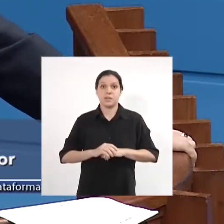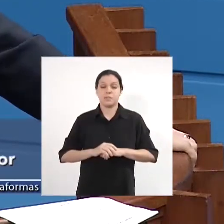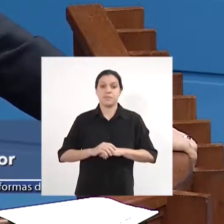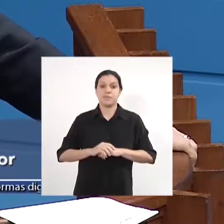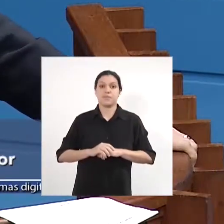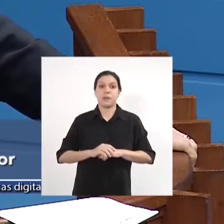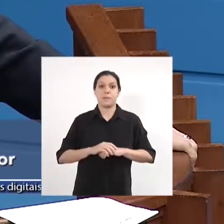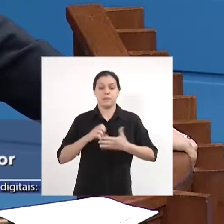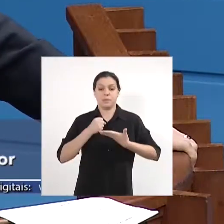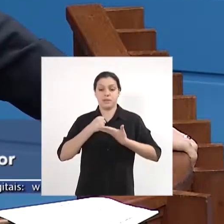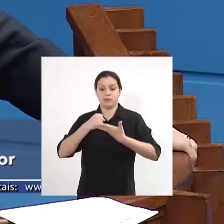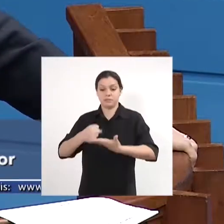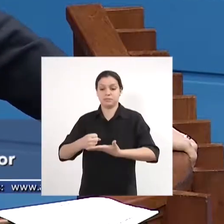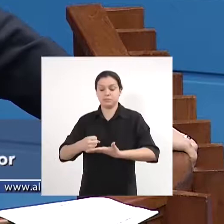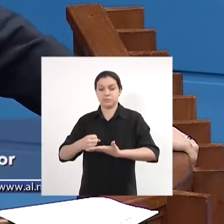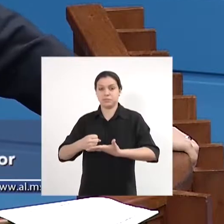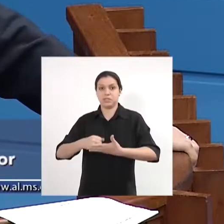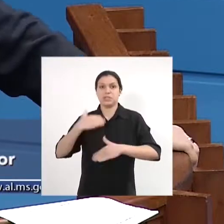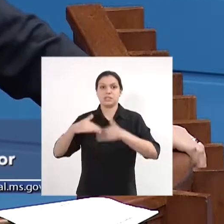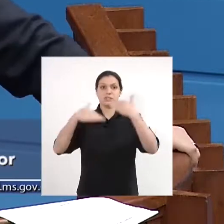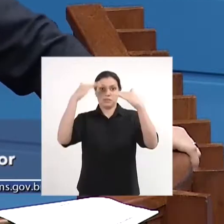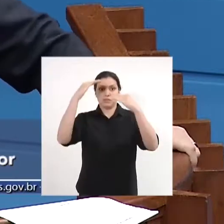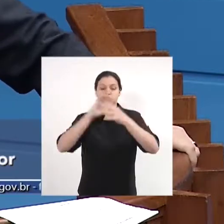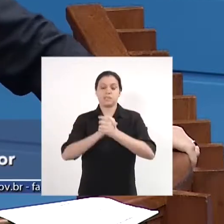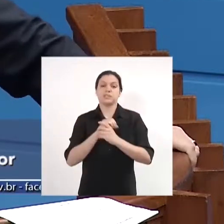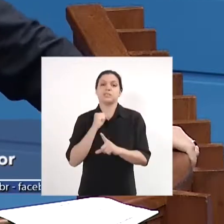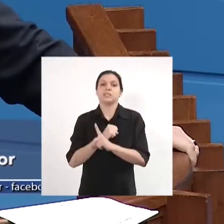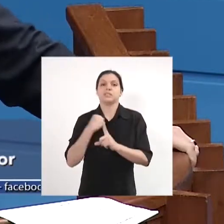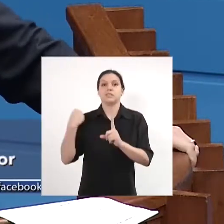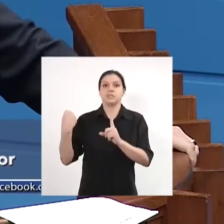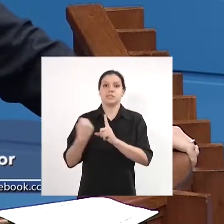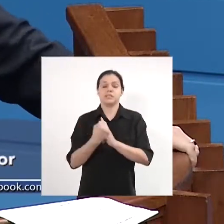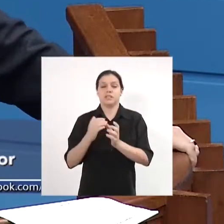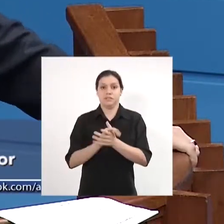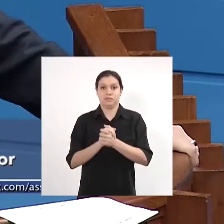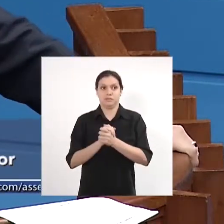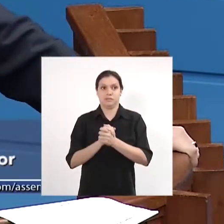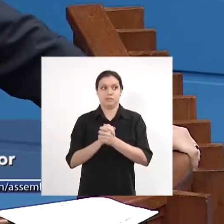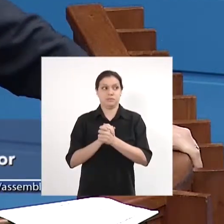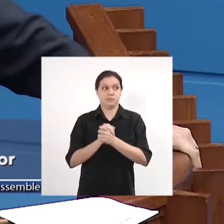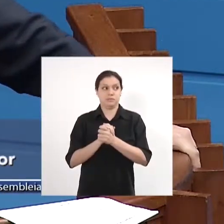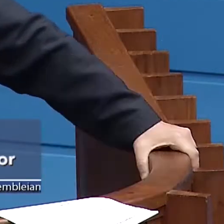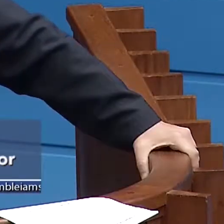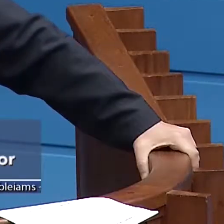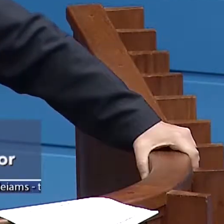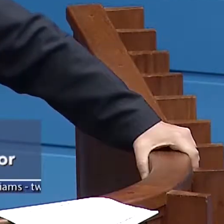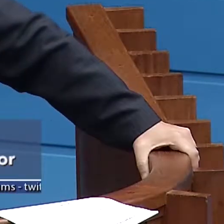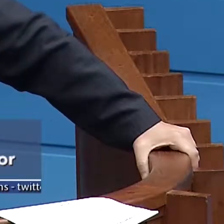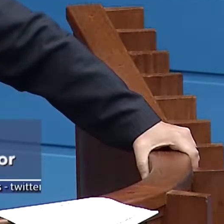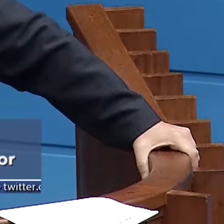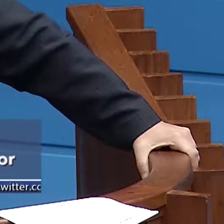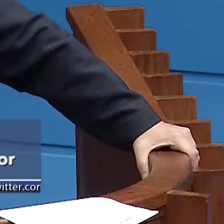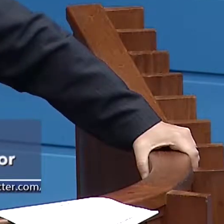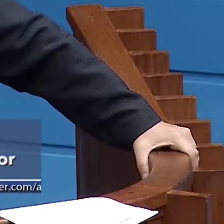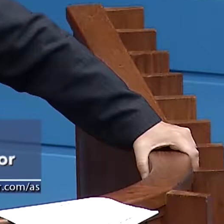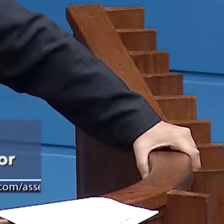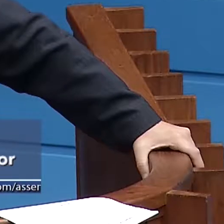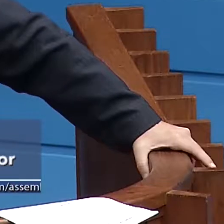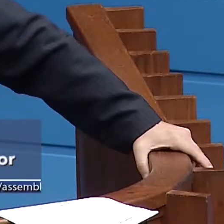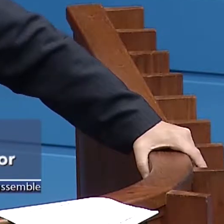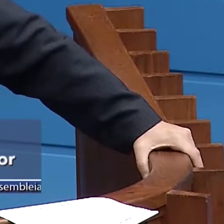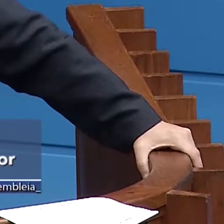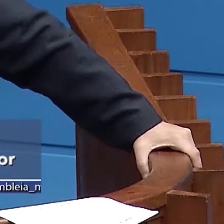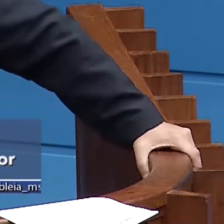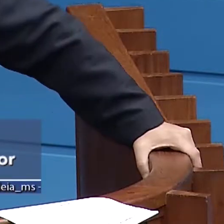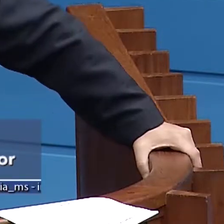contribuição para o desenvolvimento global da sociedade. Então, Esse programa parece assim, o governo